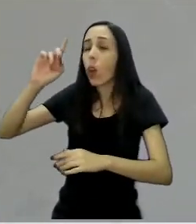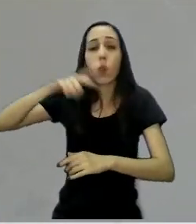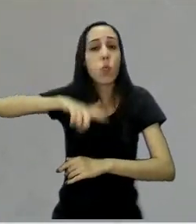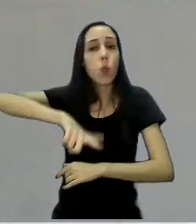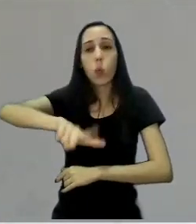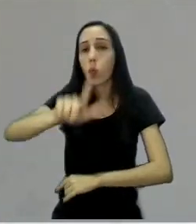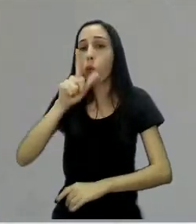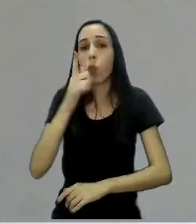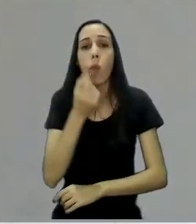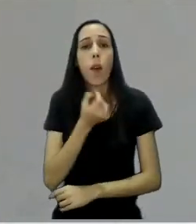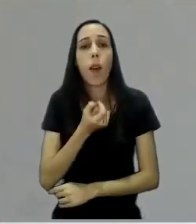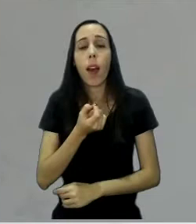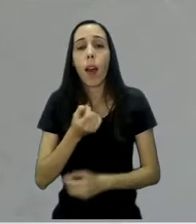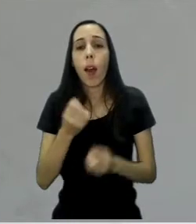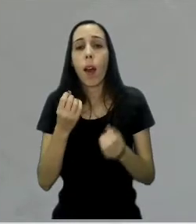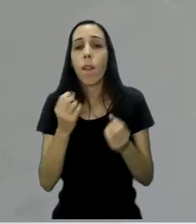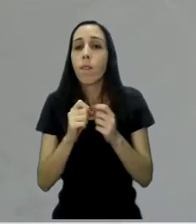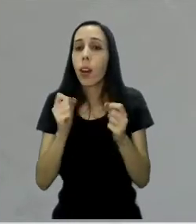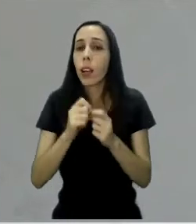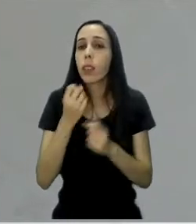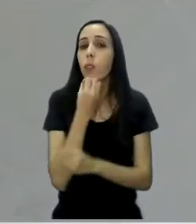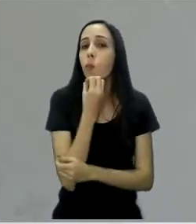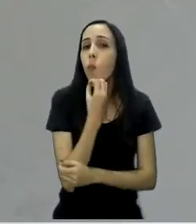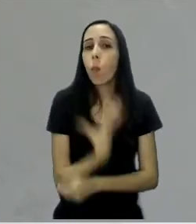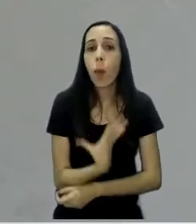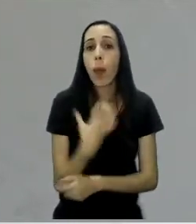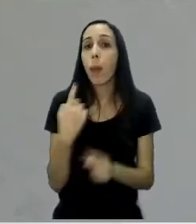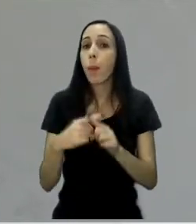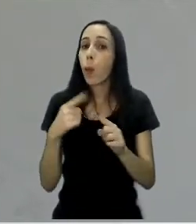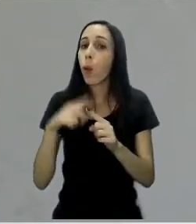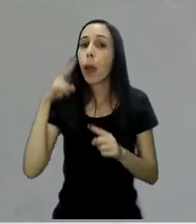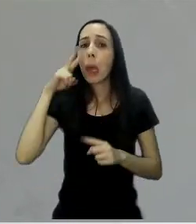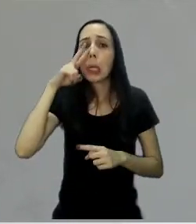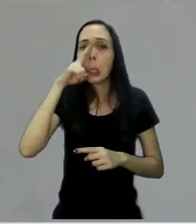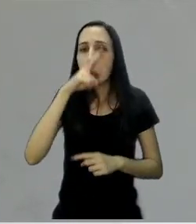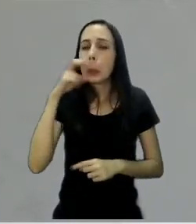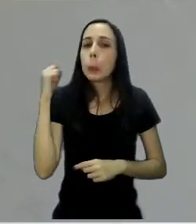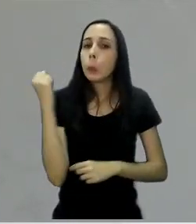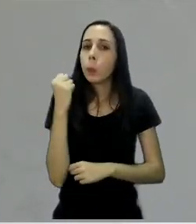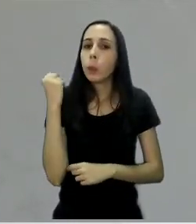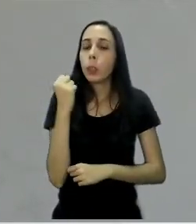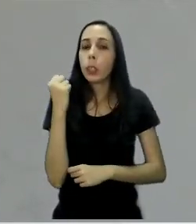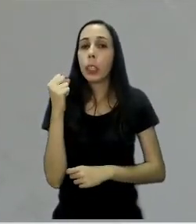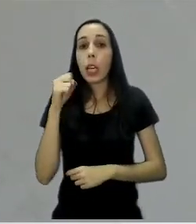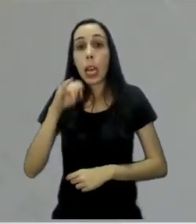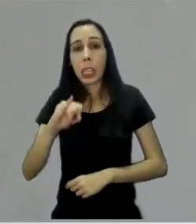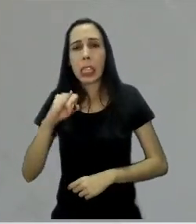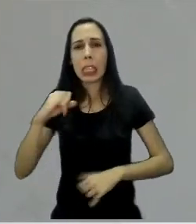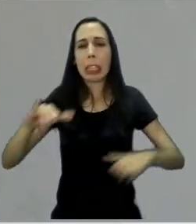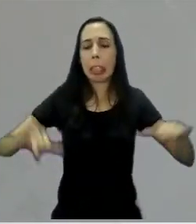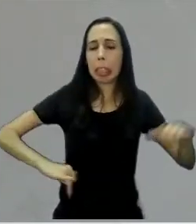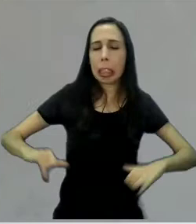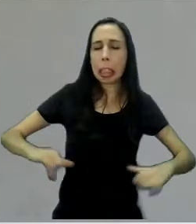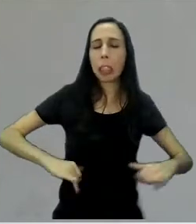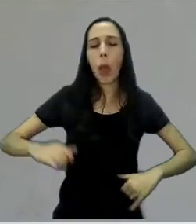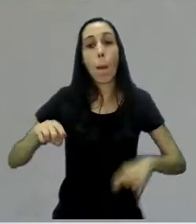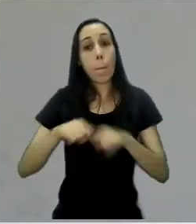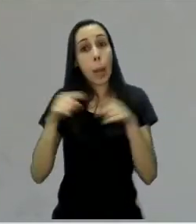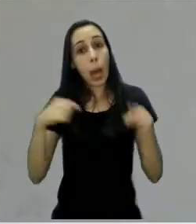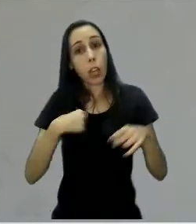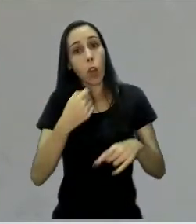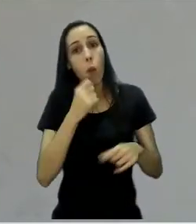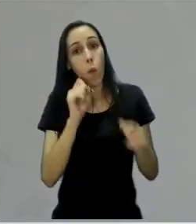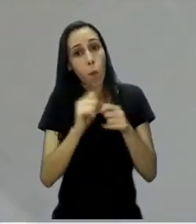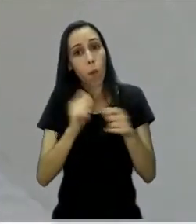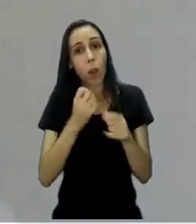assim, fazer o bem, porque o bem é uma força na nossa vida. Fazer o bem, quando a gente sofre e